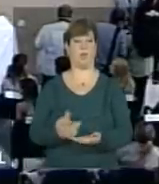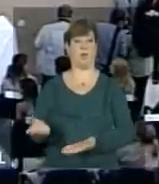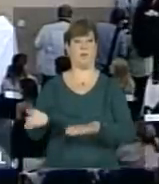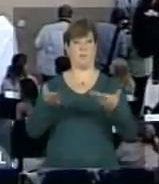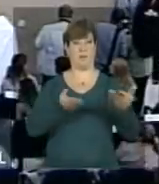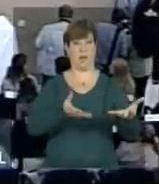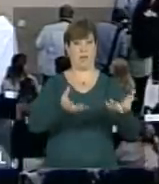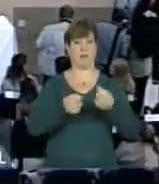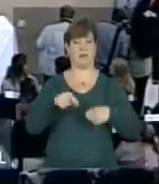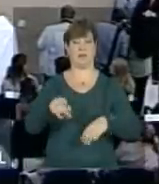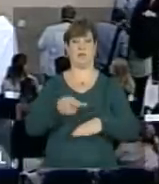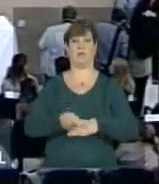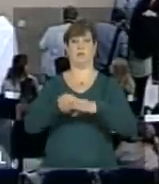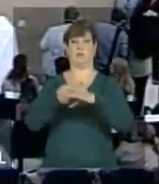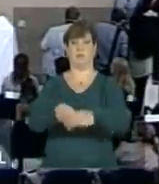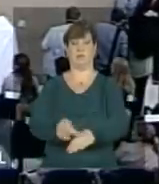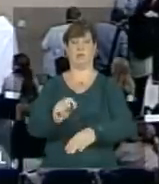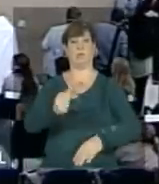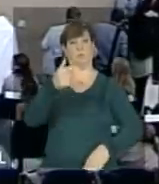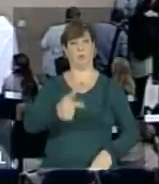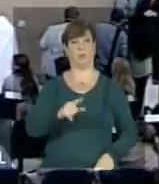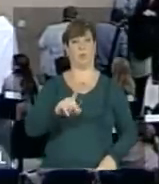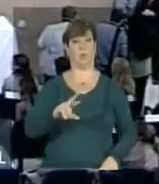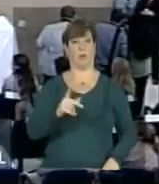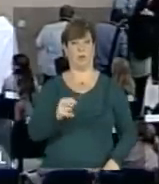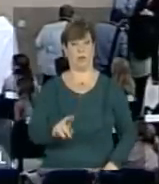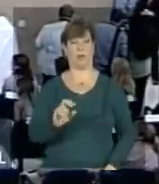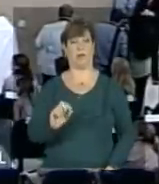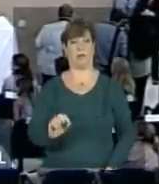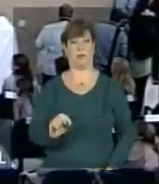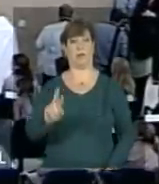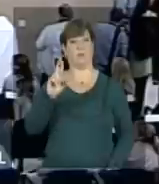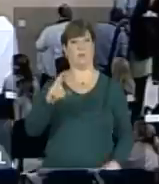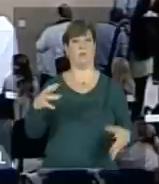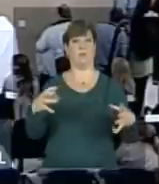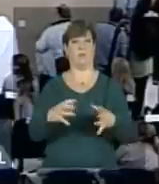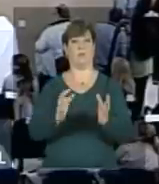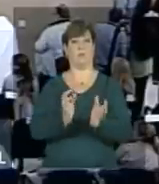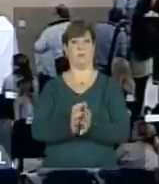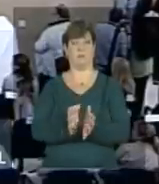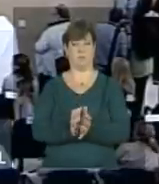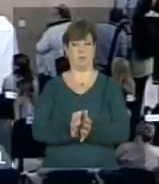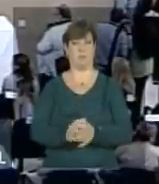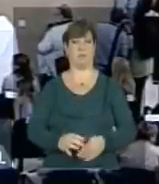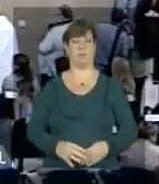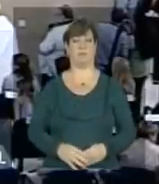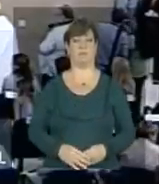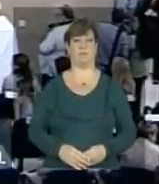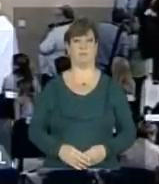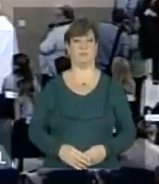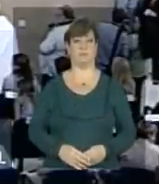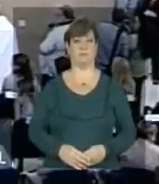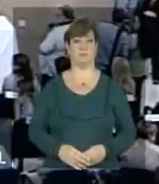Convidamos a receber o troféu de segundo lugar o representante da iniciativa